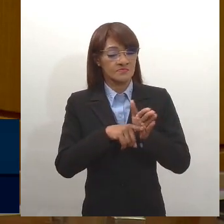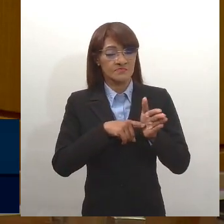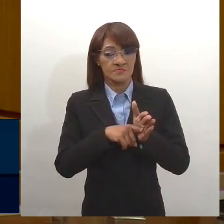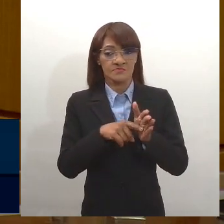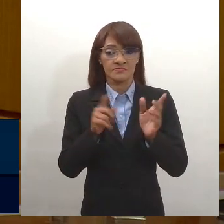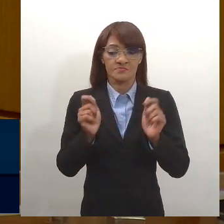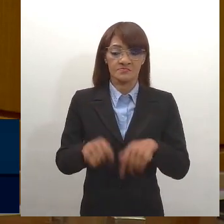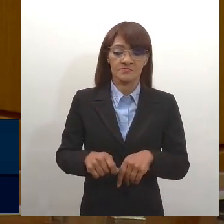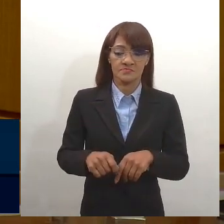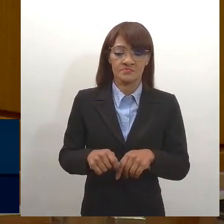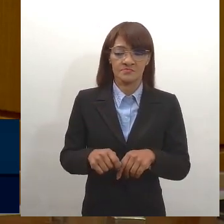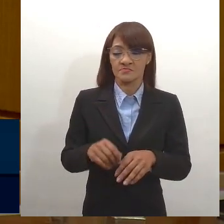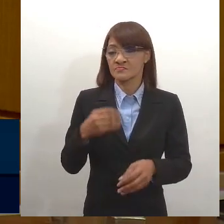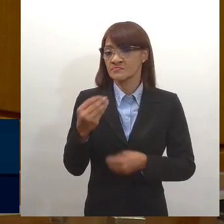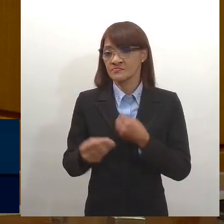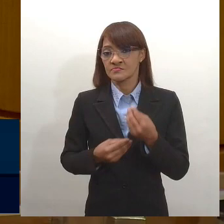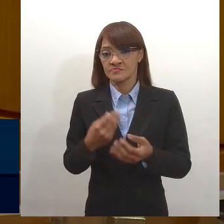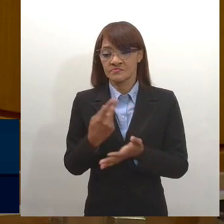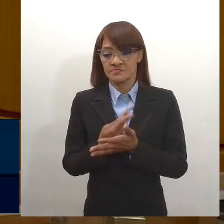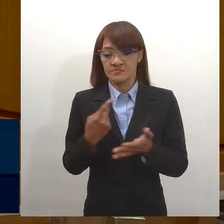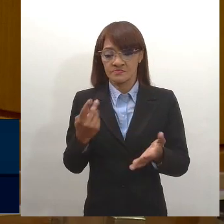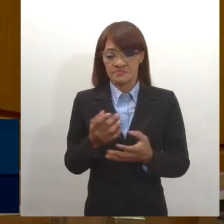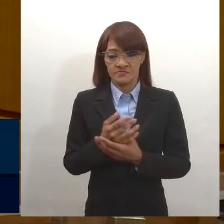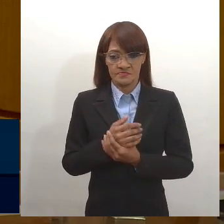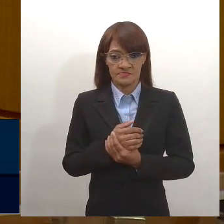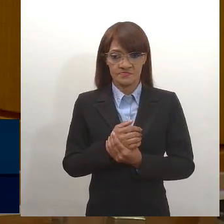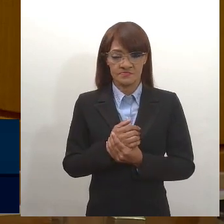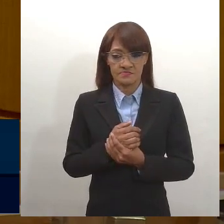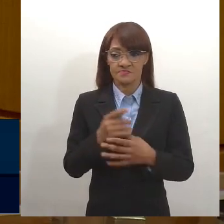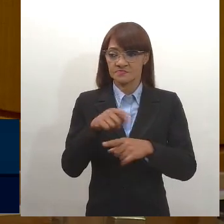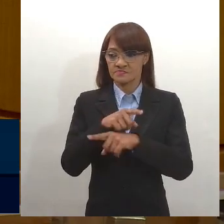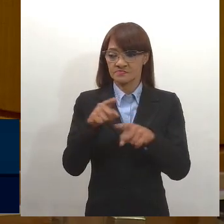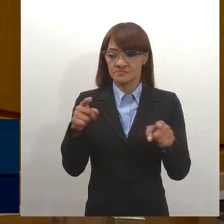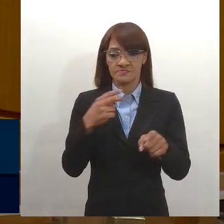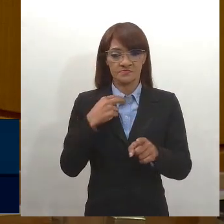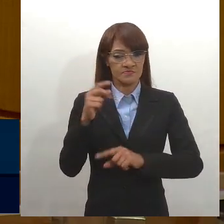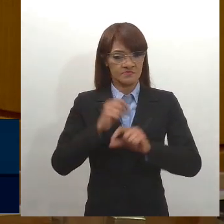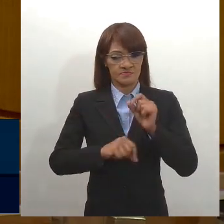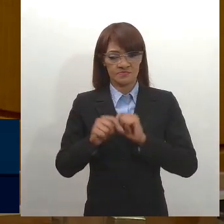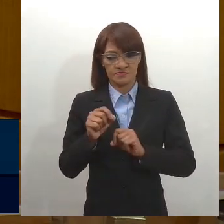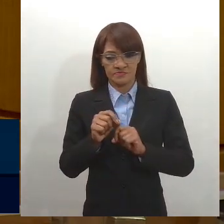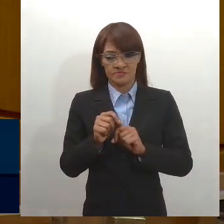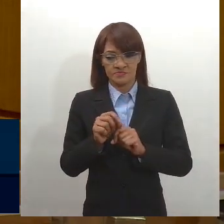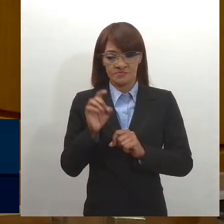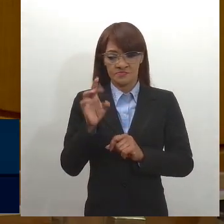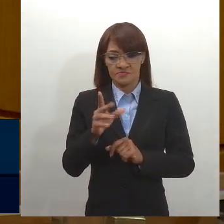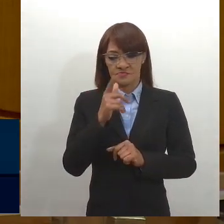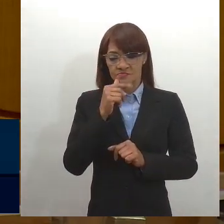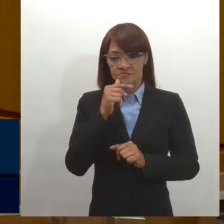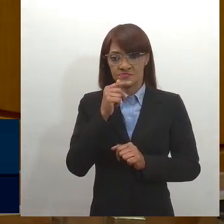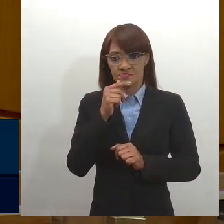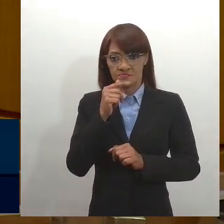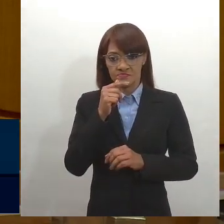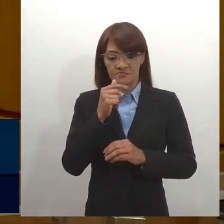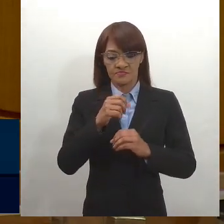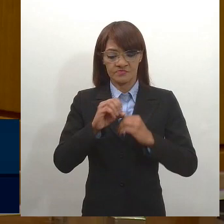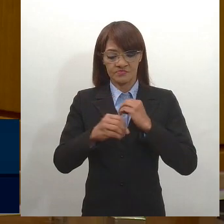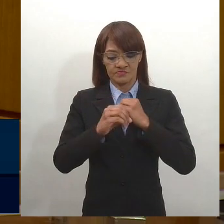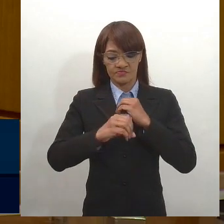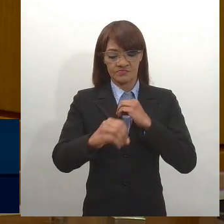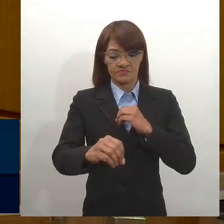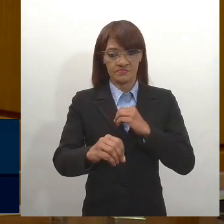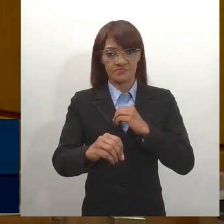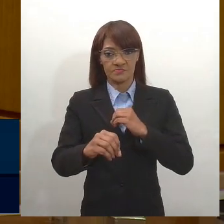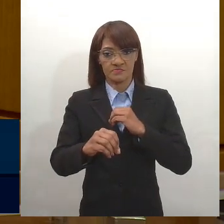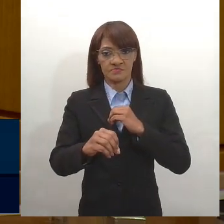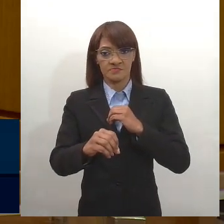aí, porque você não pode colocar água, pura e simplesmente colocar o tubo e a água não chegar. Aí você está criando ainda mais